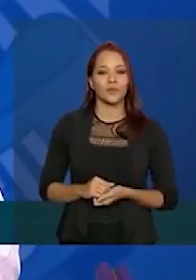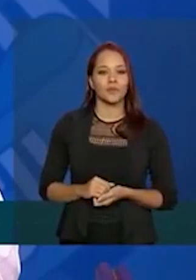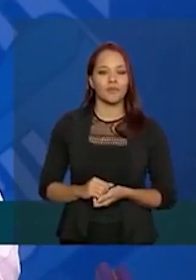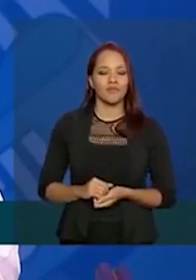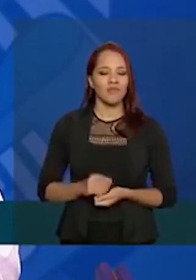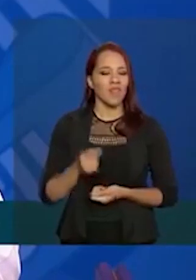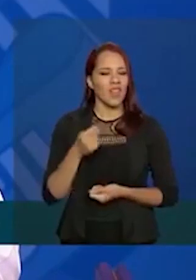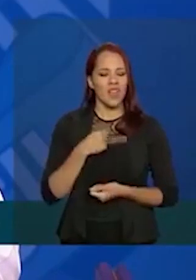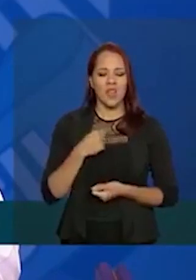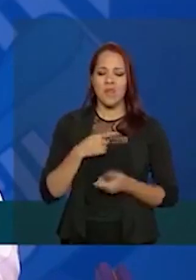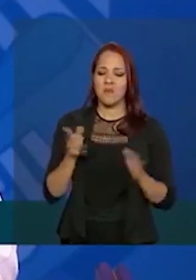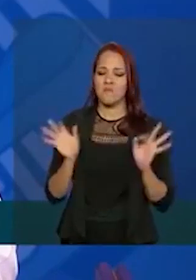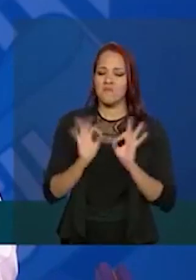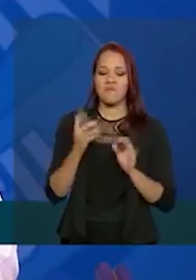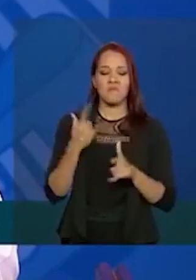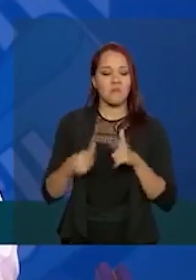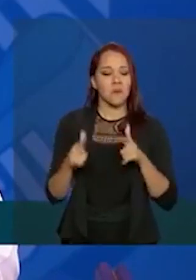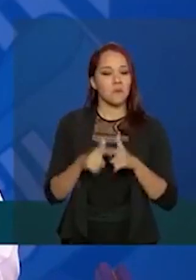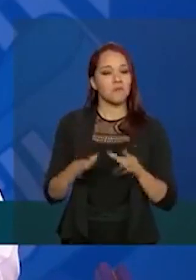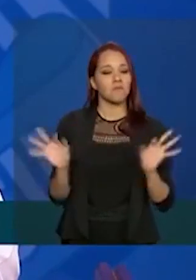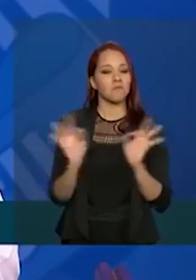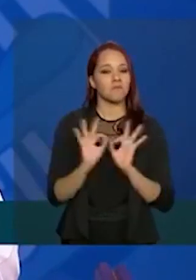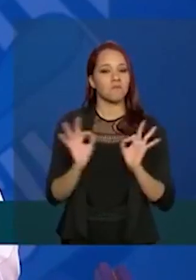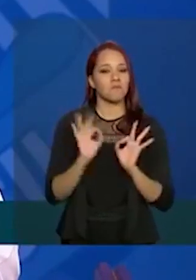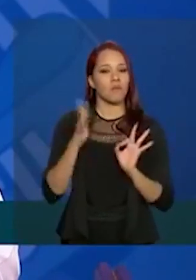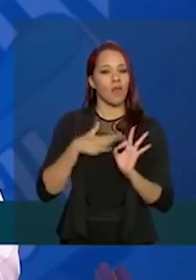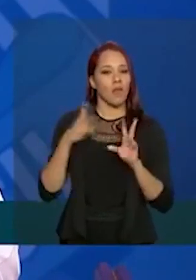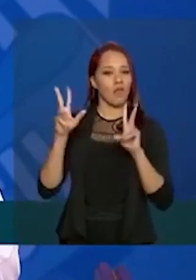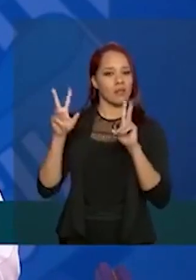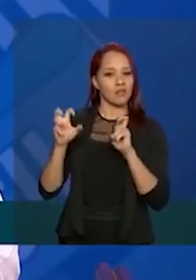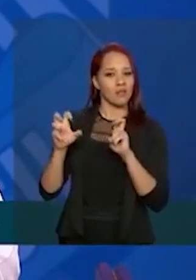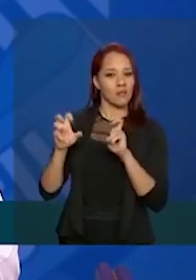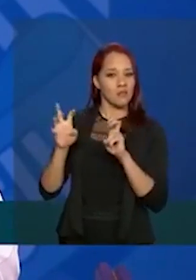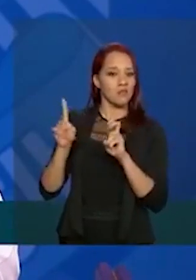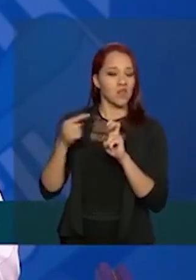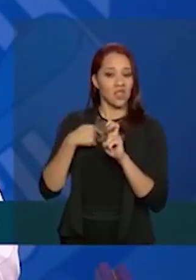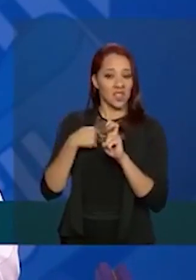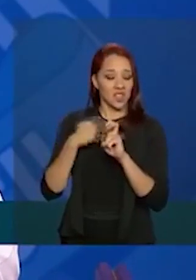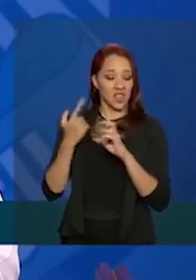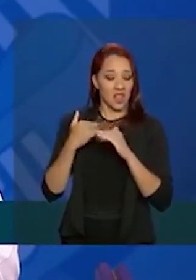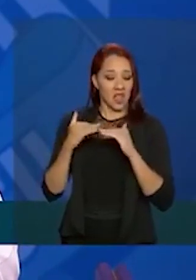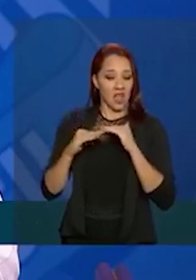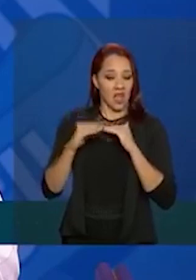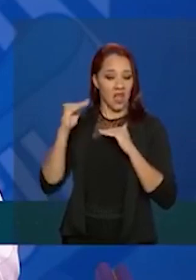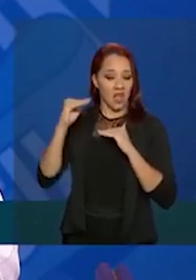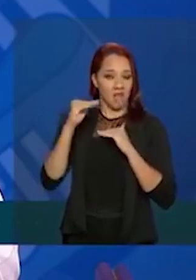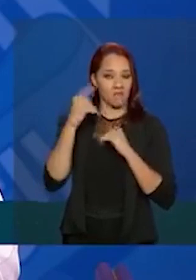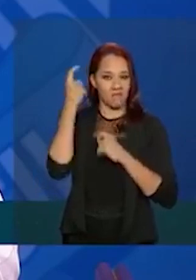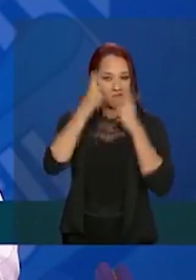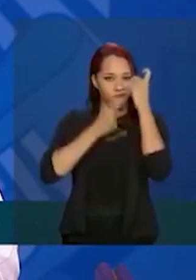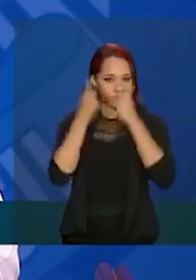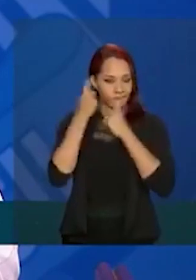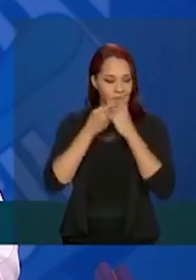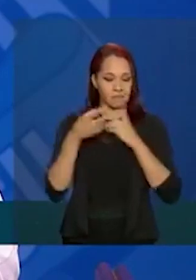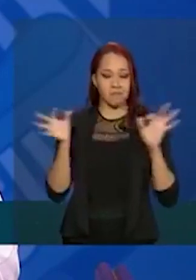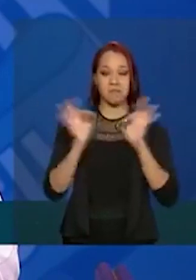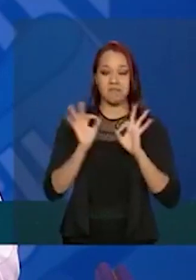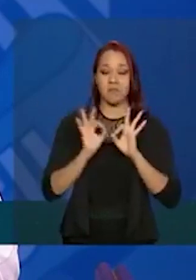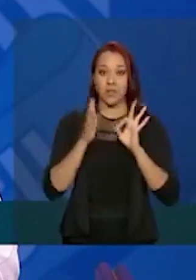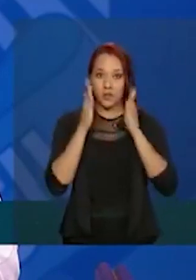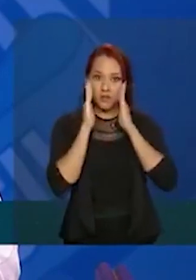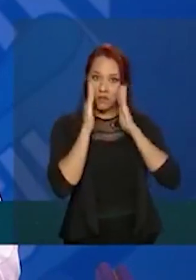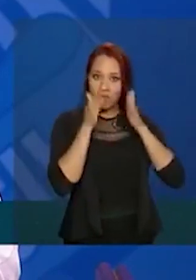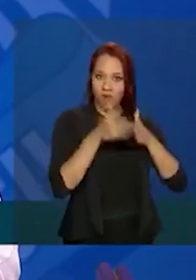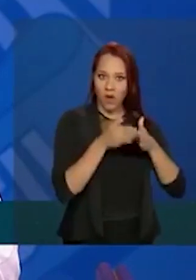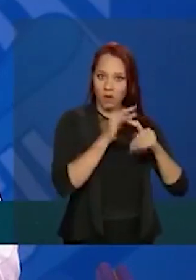Não tem nenhum problema, nenhum constrangimento. Isso aí é um assunto que não passa pelo meu nível de preocupação. Nós estamos focados na